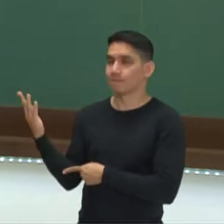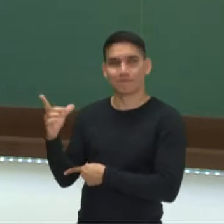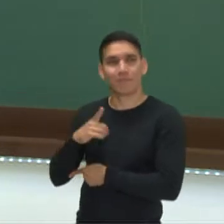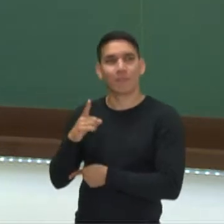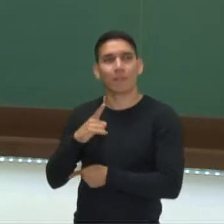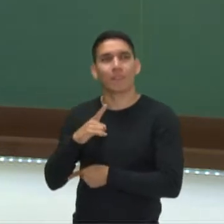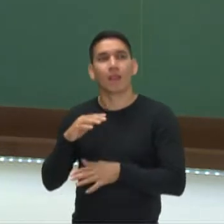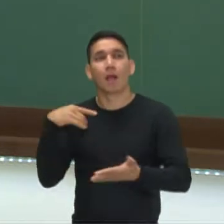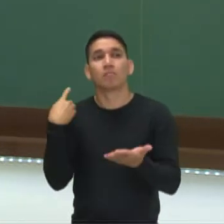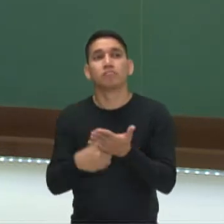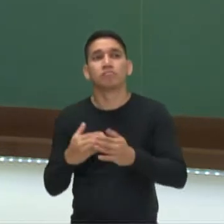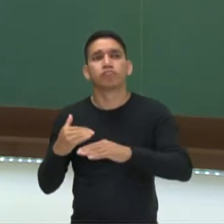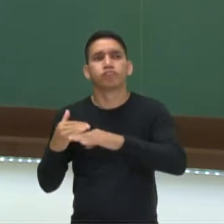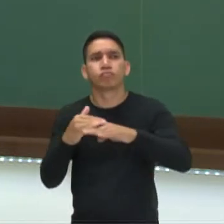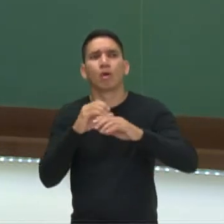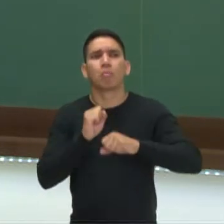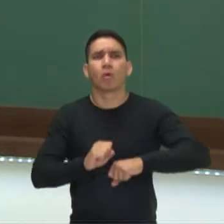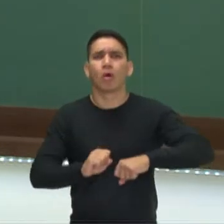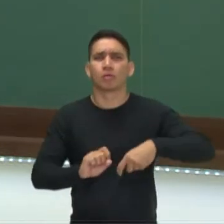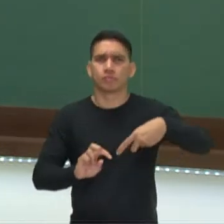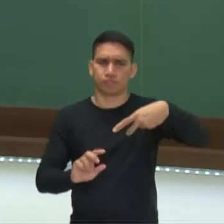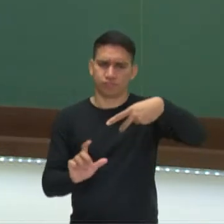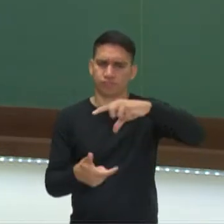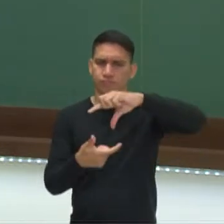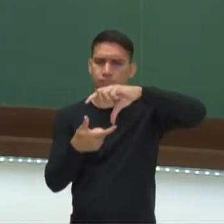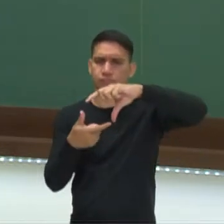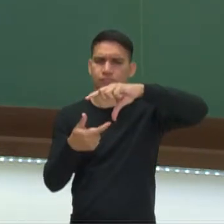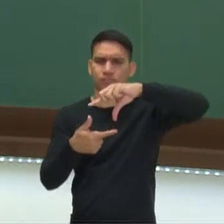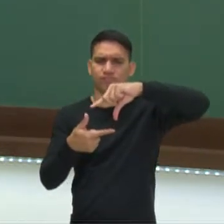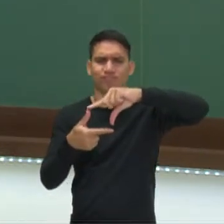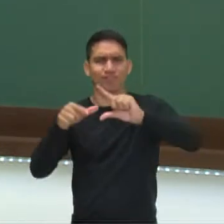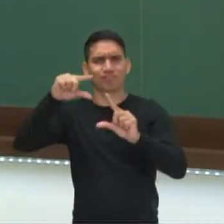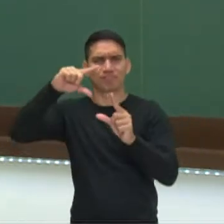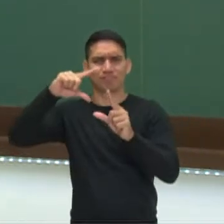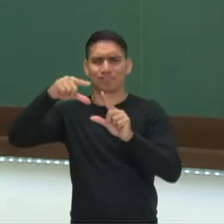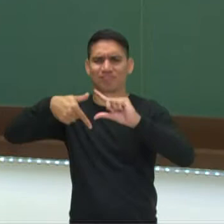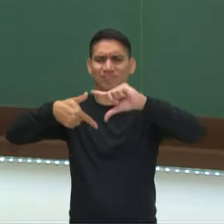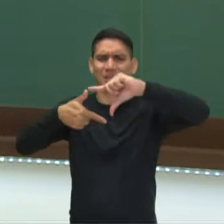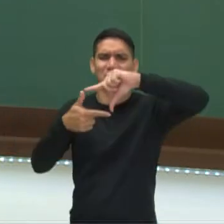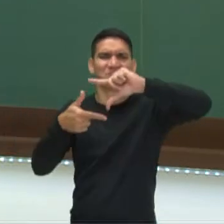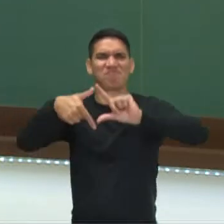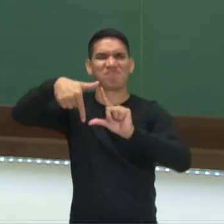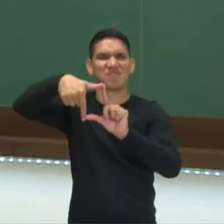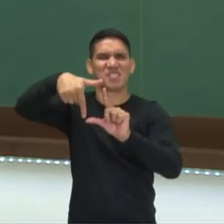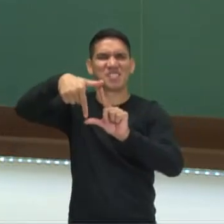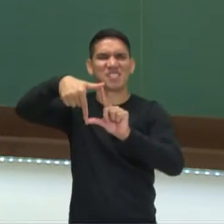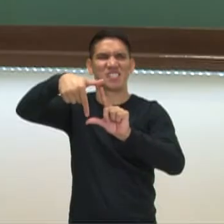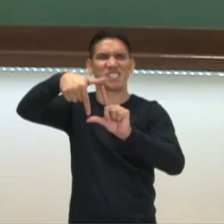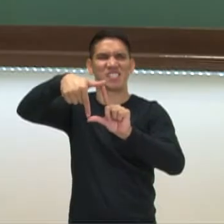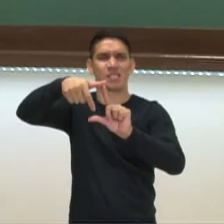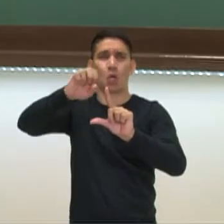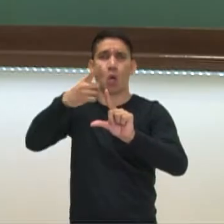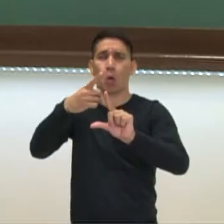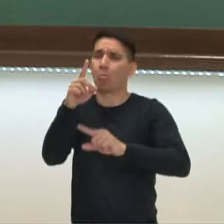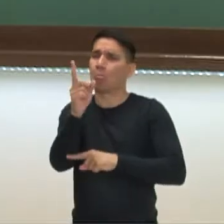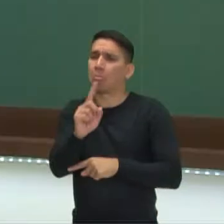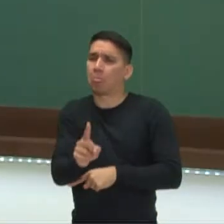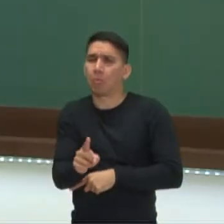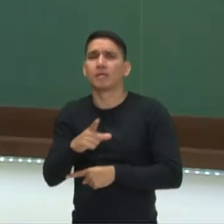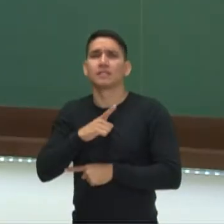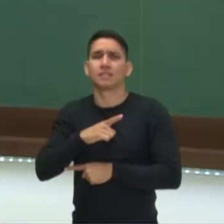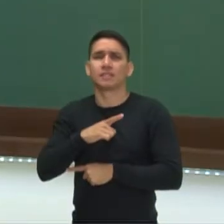do resistor eletrônico. Pode ser essa caixinha aqui, que é o mais usado, ou essa molinha aqui, tá? Que